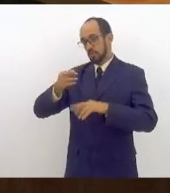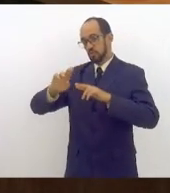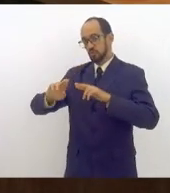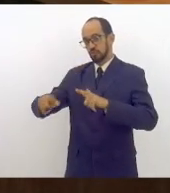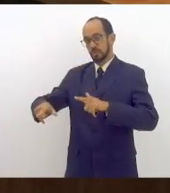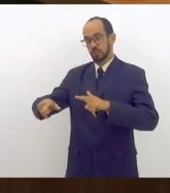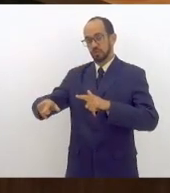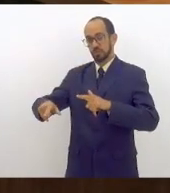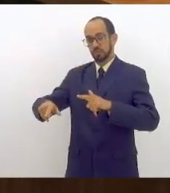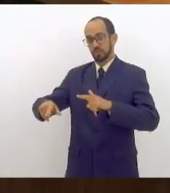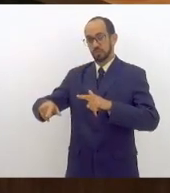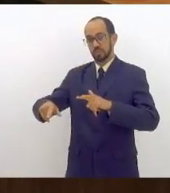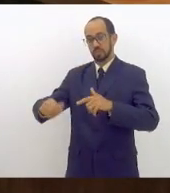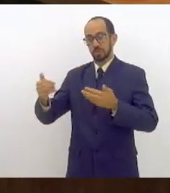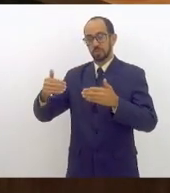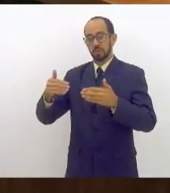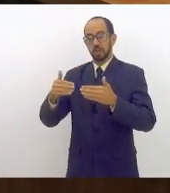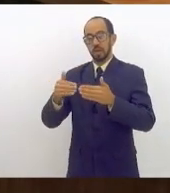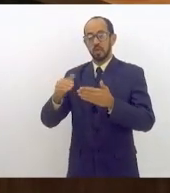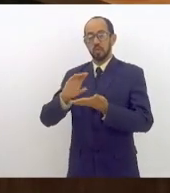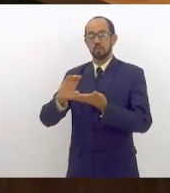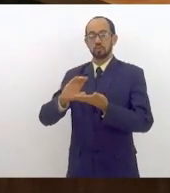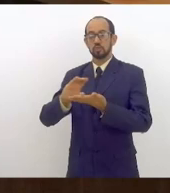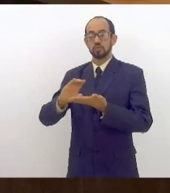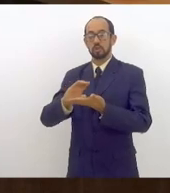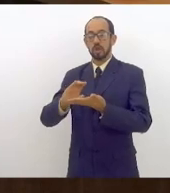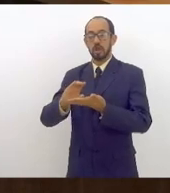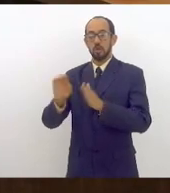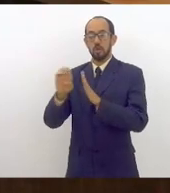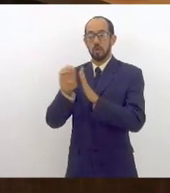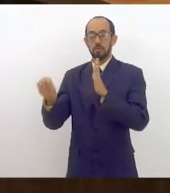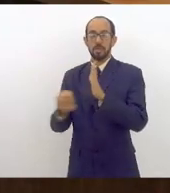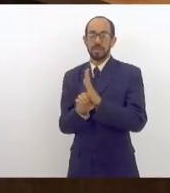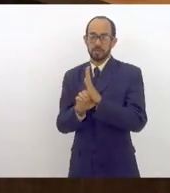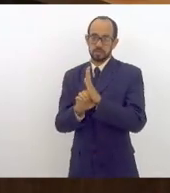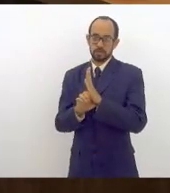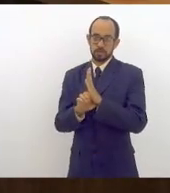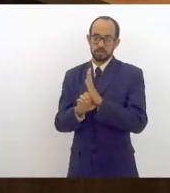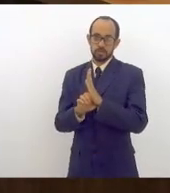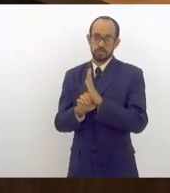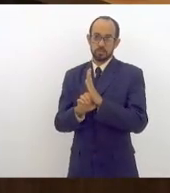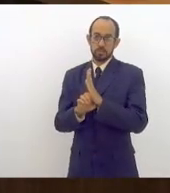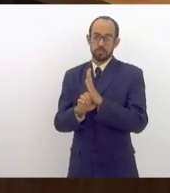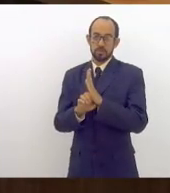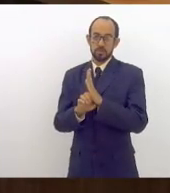pela constitucionalidade com emendas.